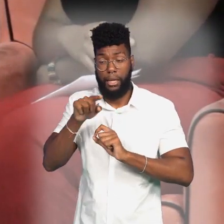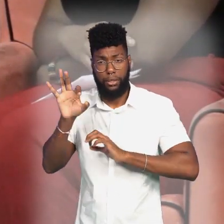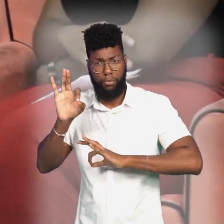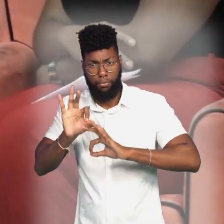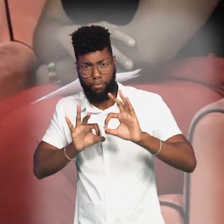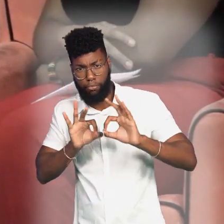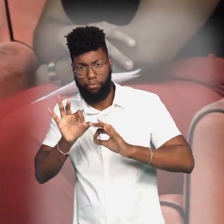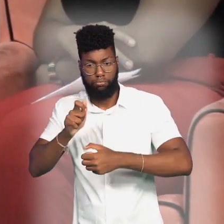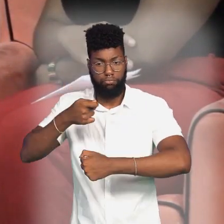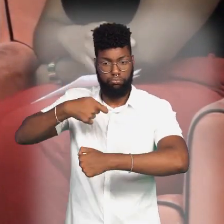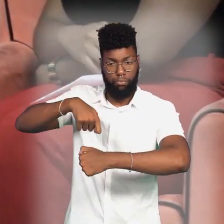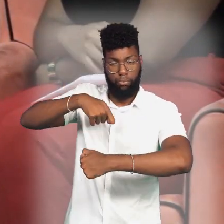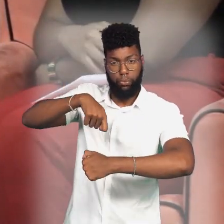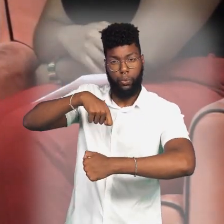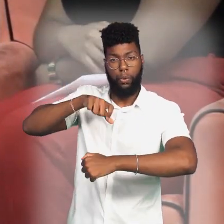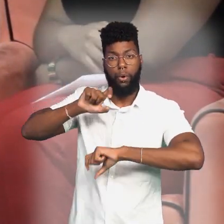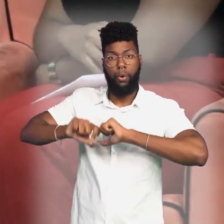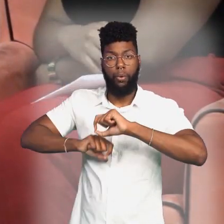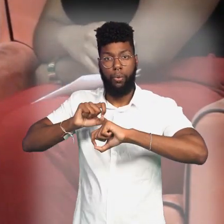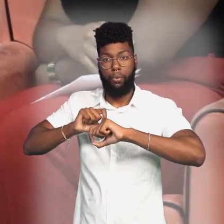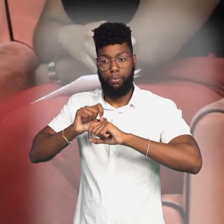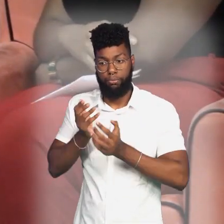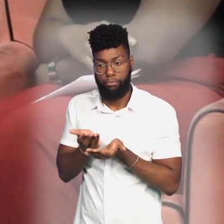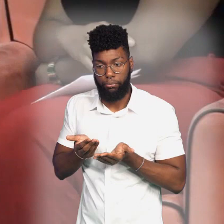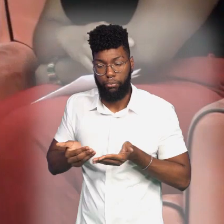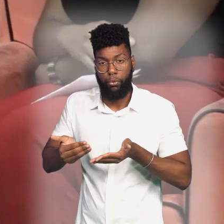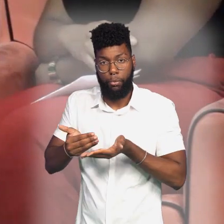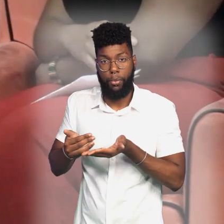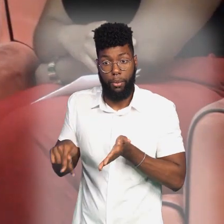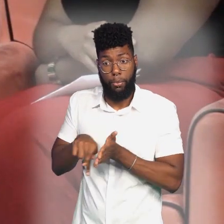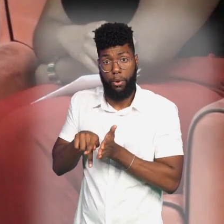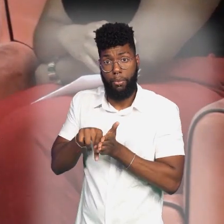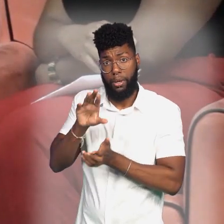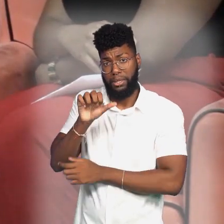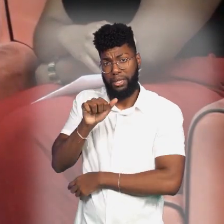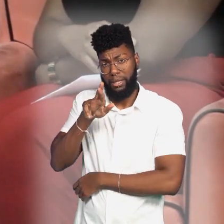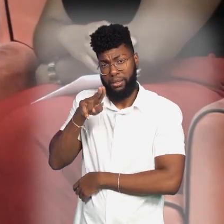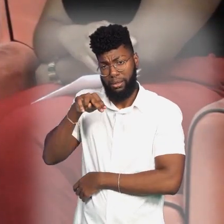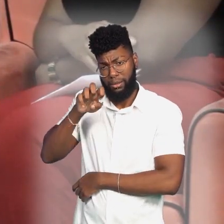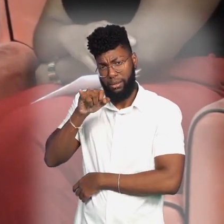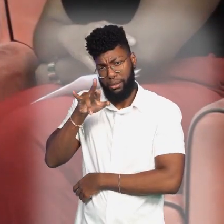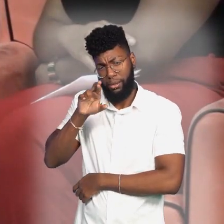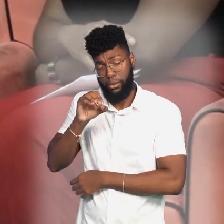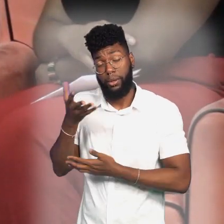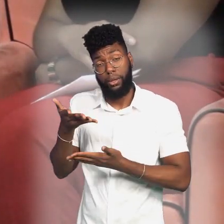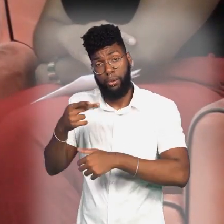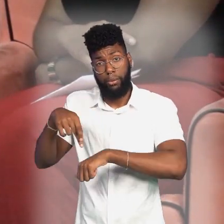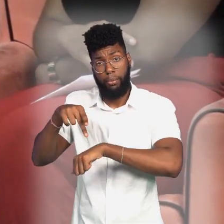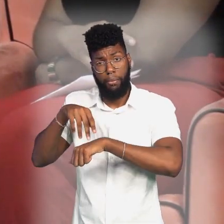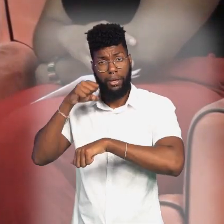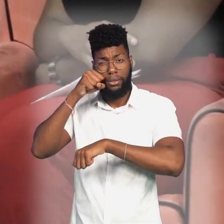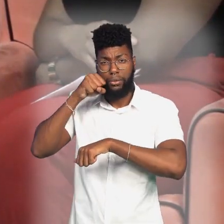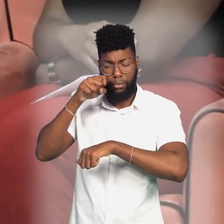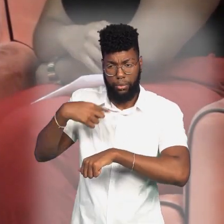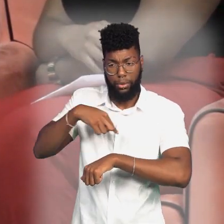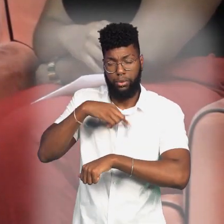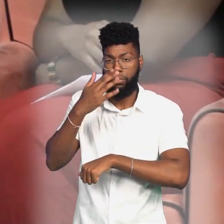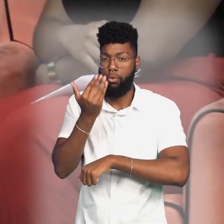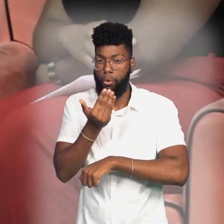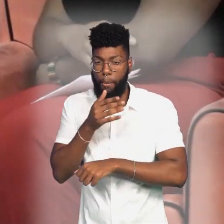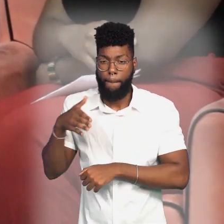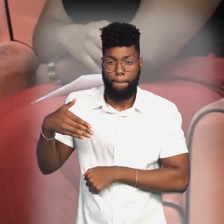preparam o prato de carneiro. Então no Senegal nós comemos bastante peixe, frutos do